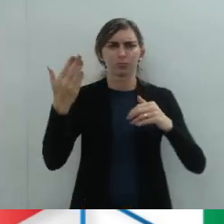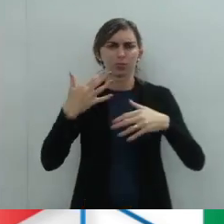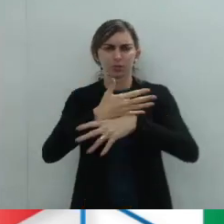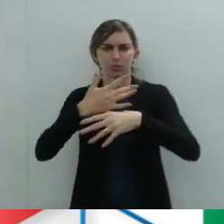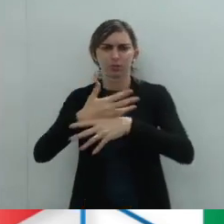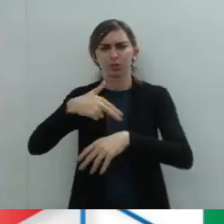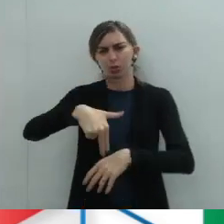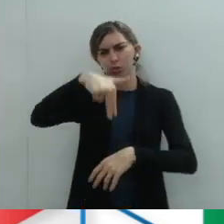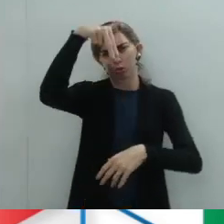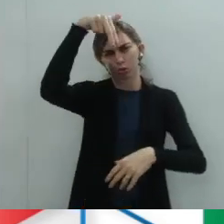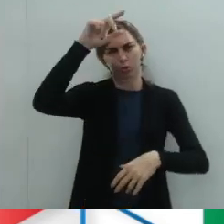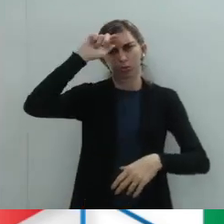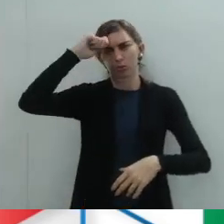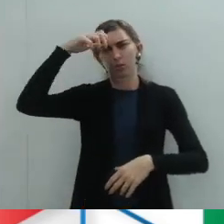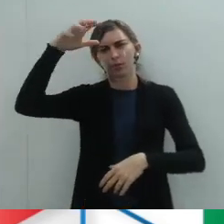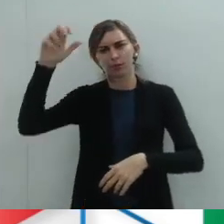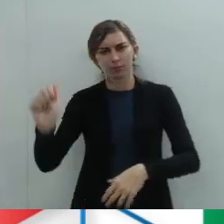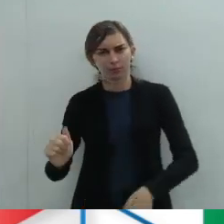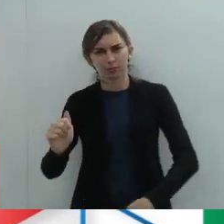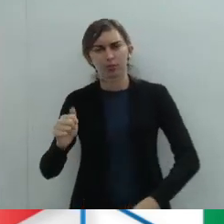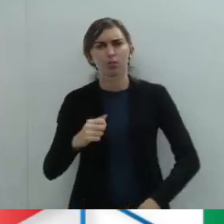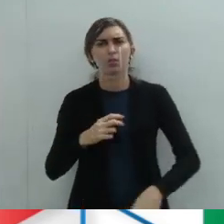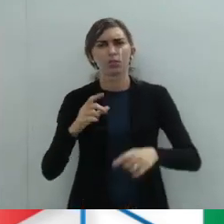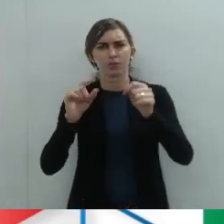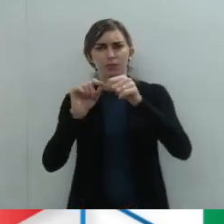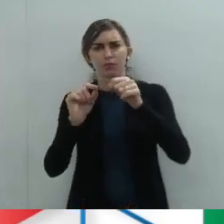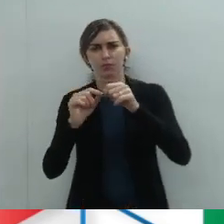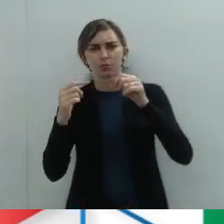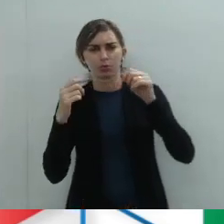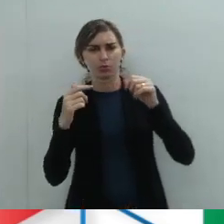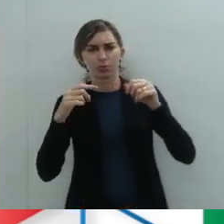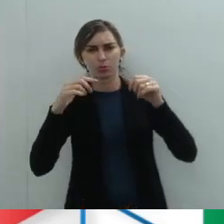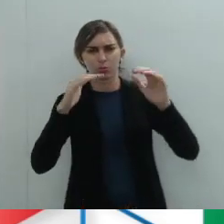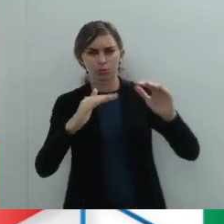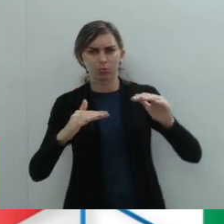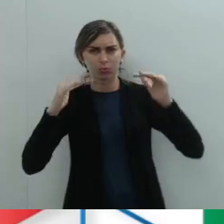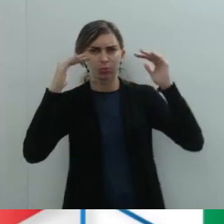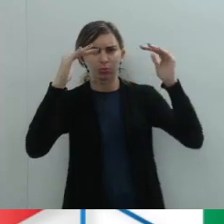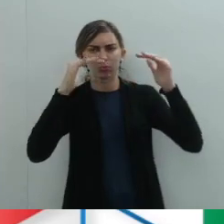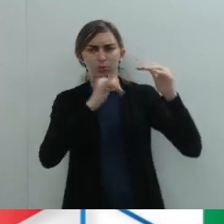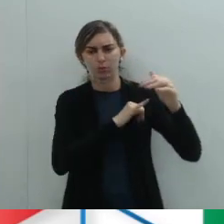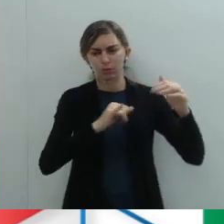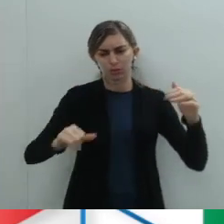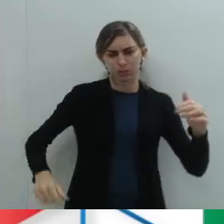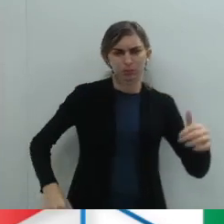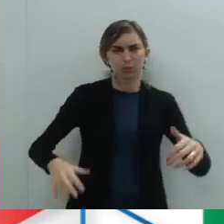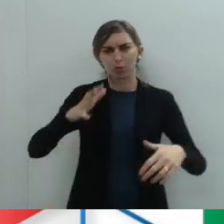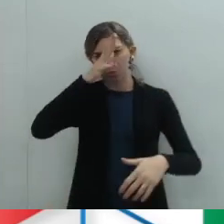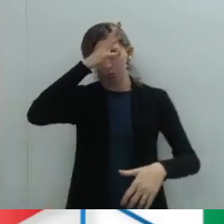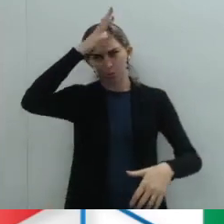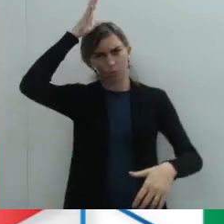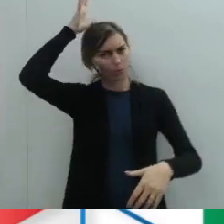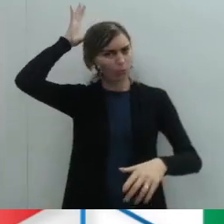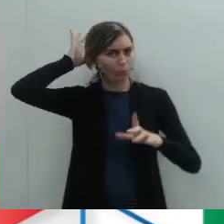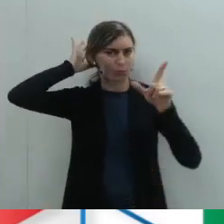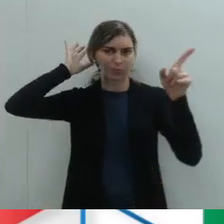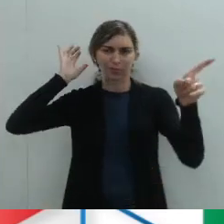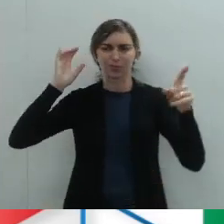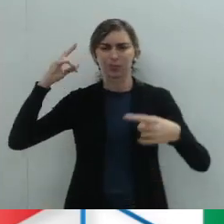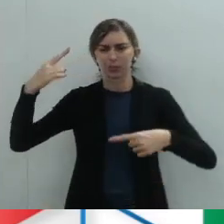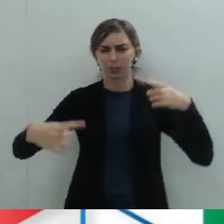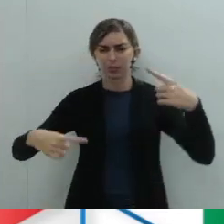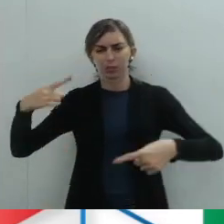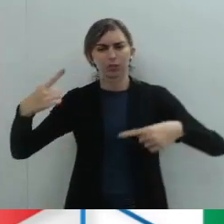cidades do norte da África, que fazia sombra ao Império Romano. As guerras púnicas, como são chamadas,